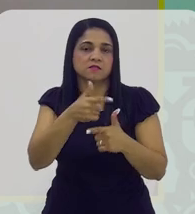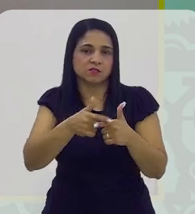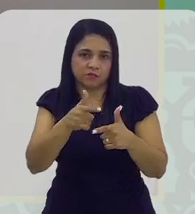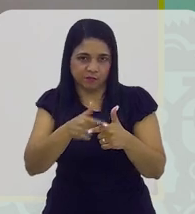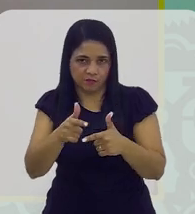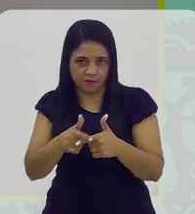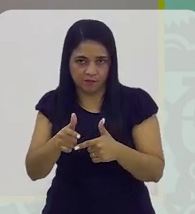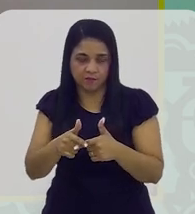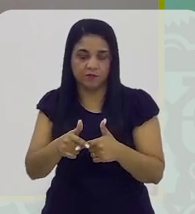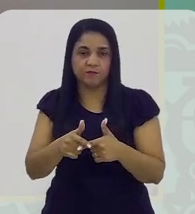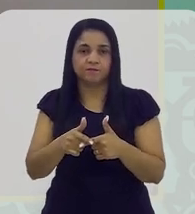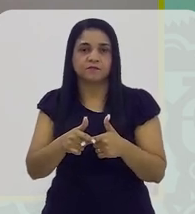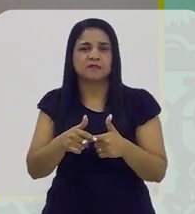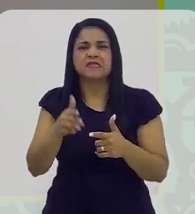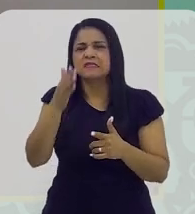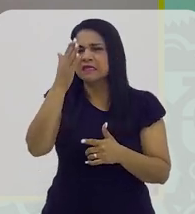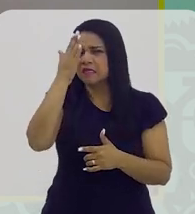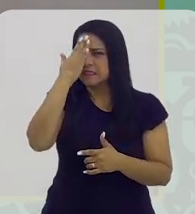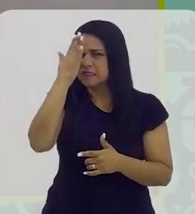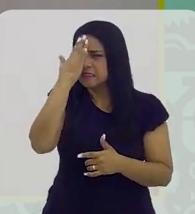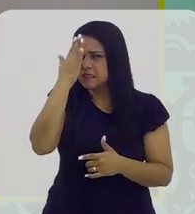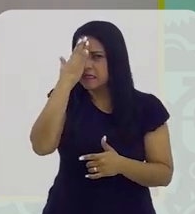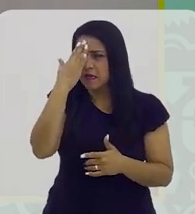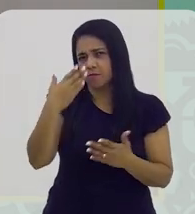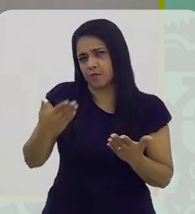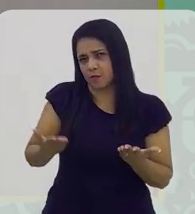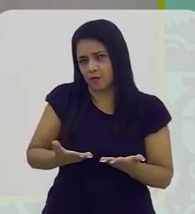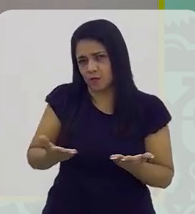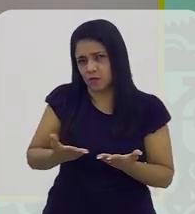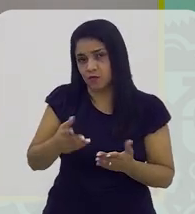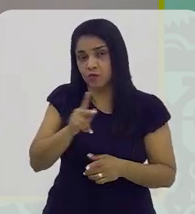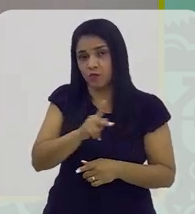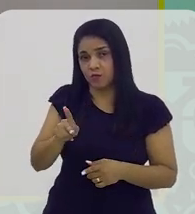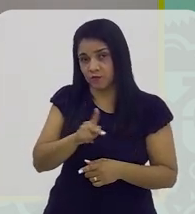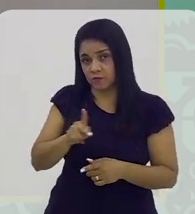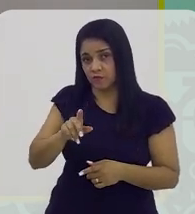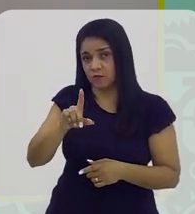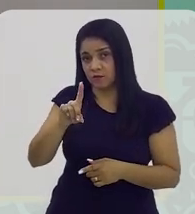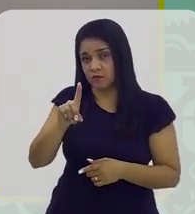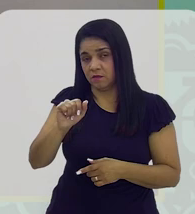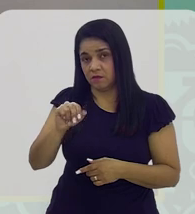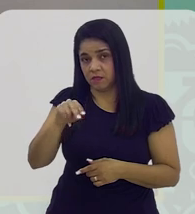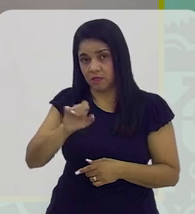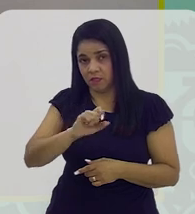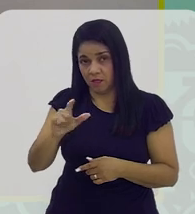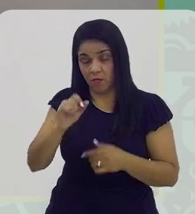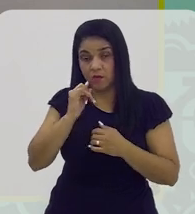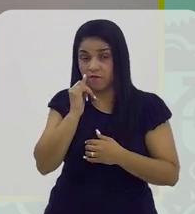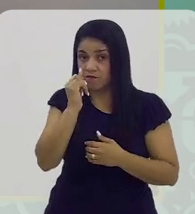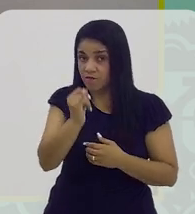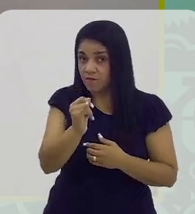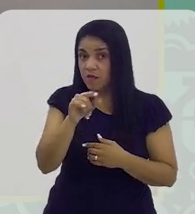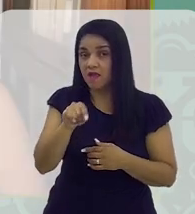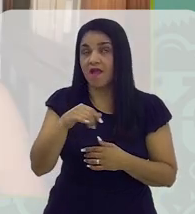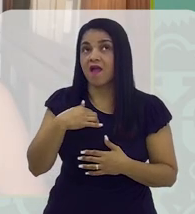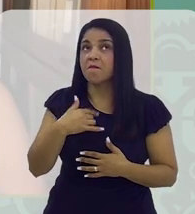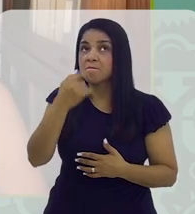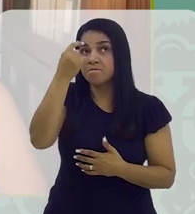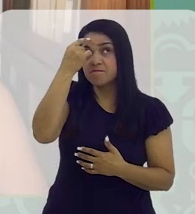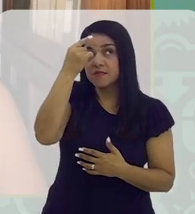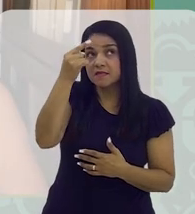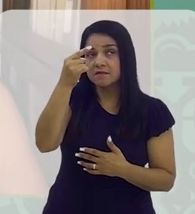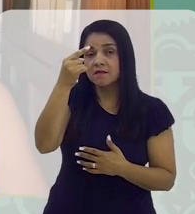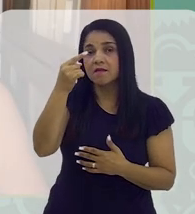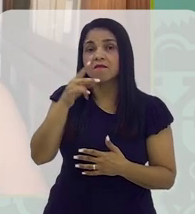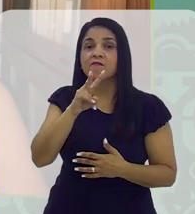seja estancado, porque, assim, a gente sabe. Não é a gente hoje, né? O professor Daniel Cara fala muito isso. Não é a